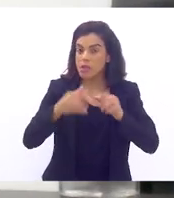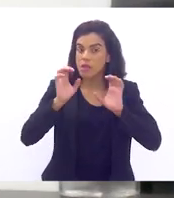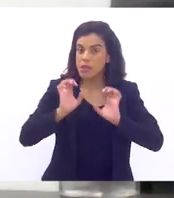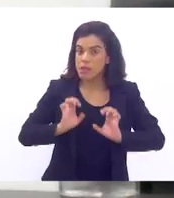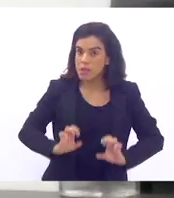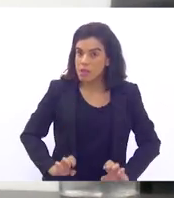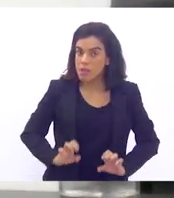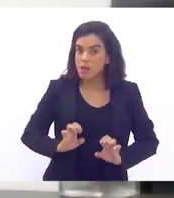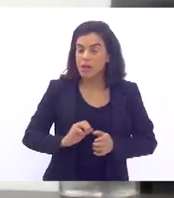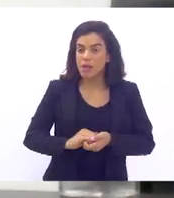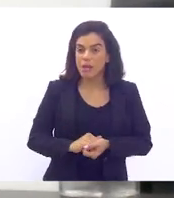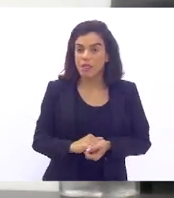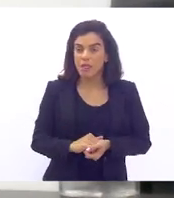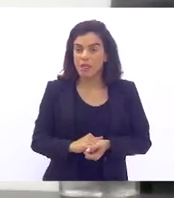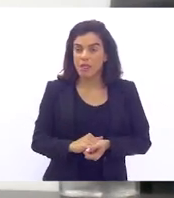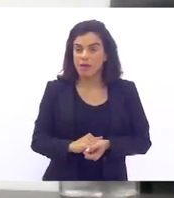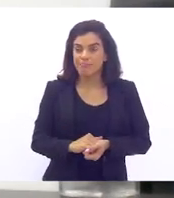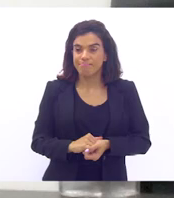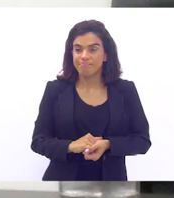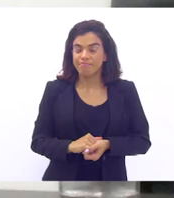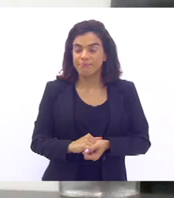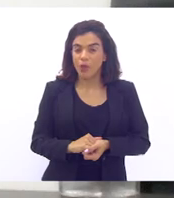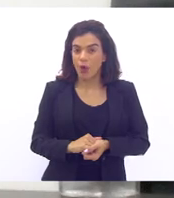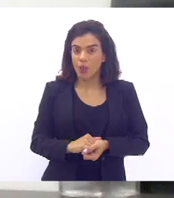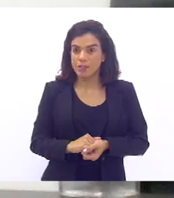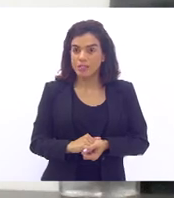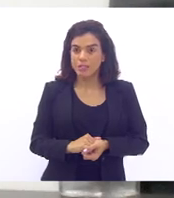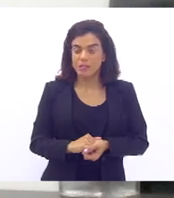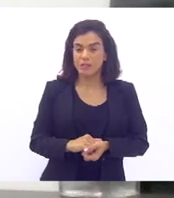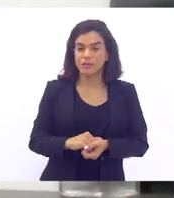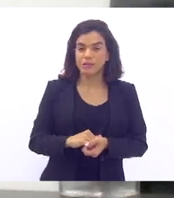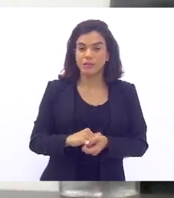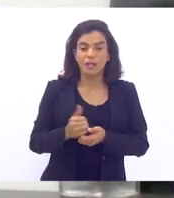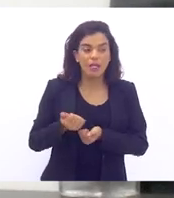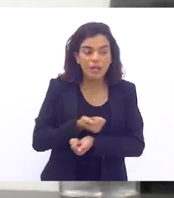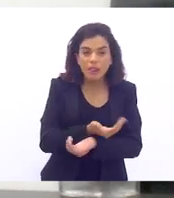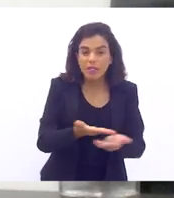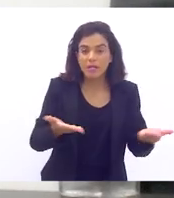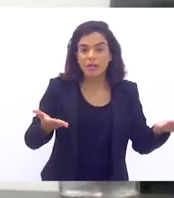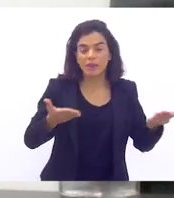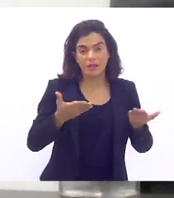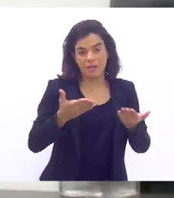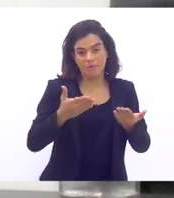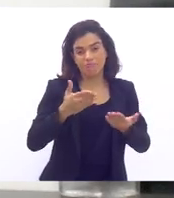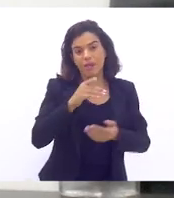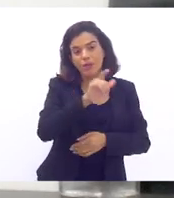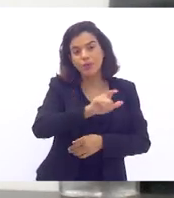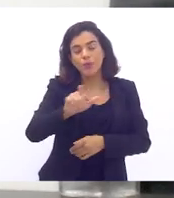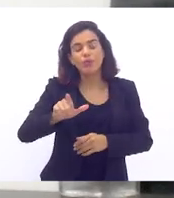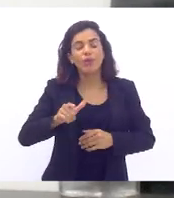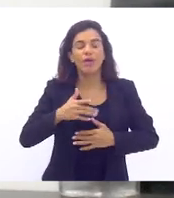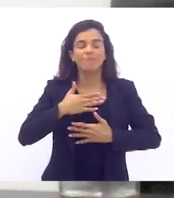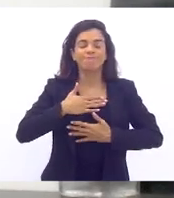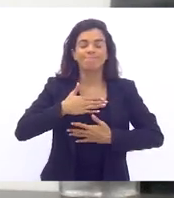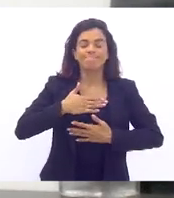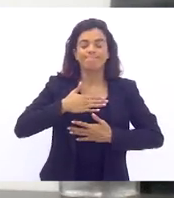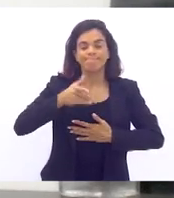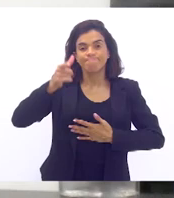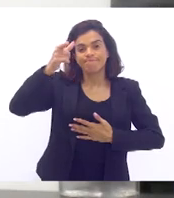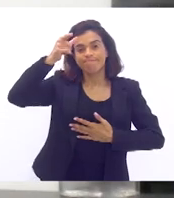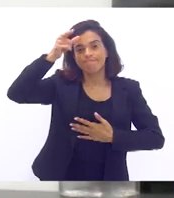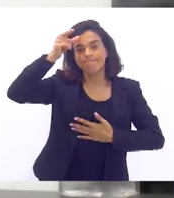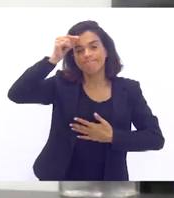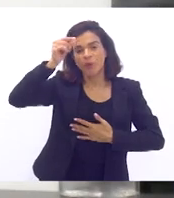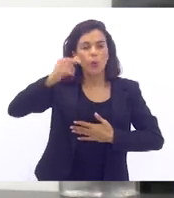e que trazem sobretudo aos nossos pacientes É conforto porque não é